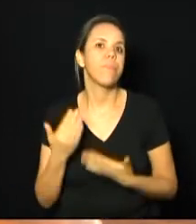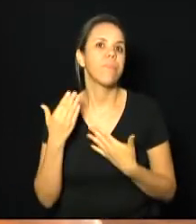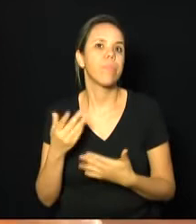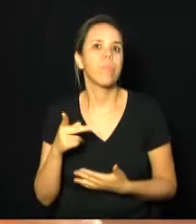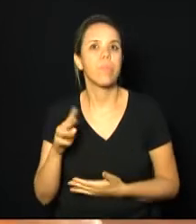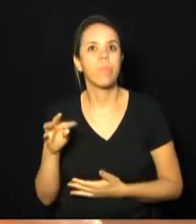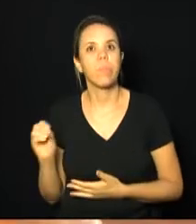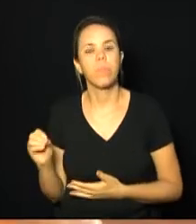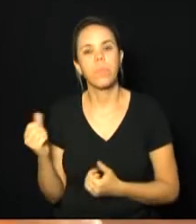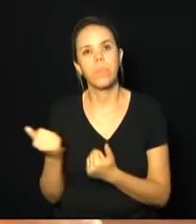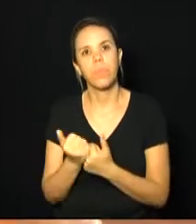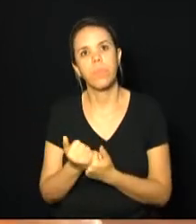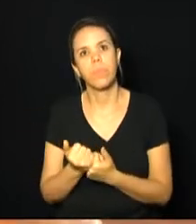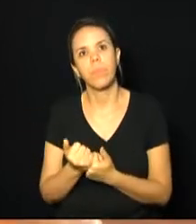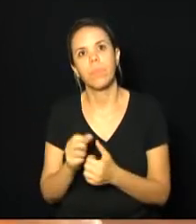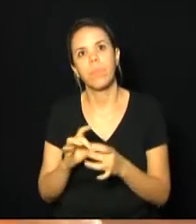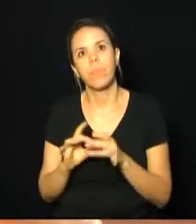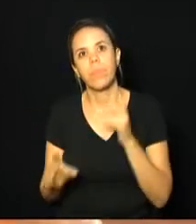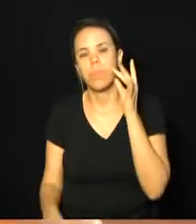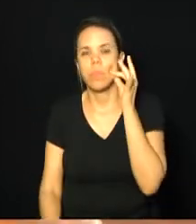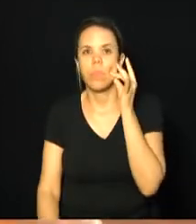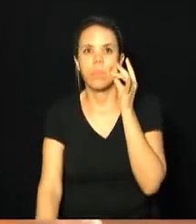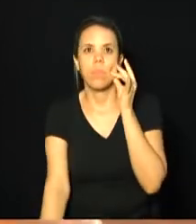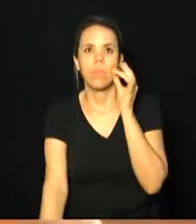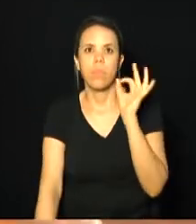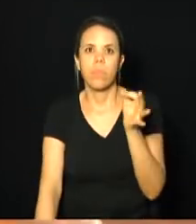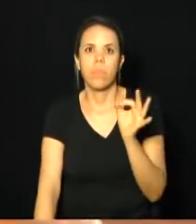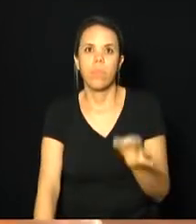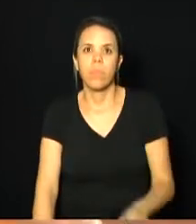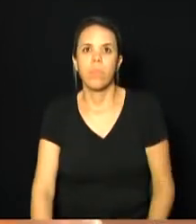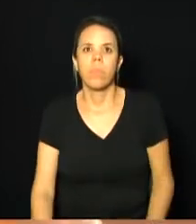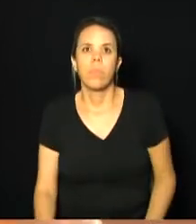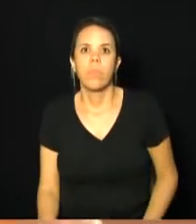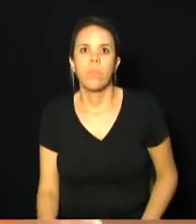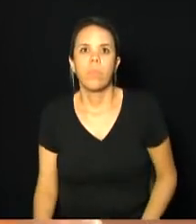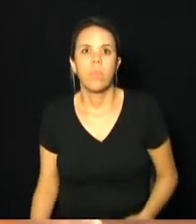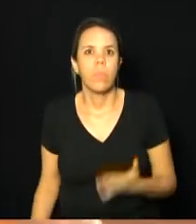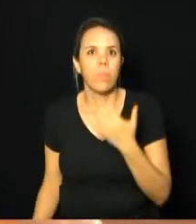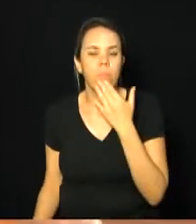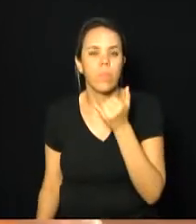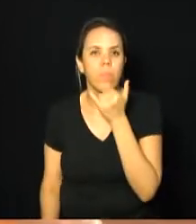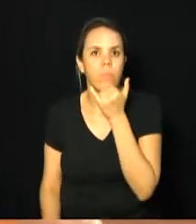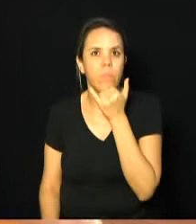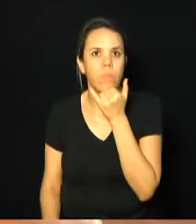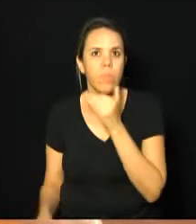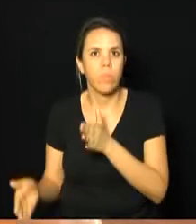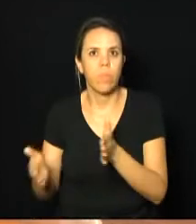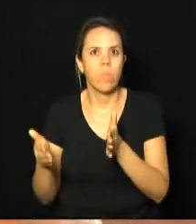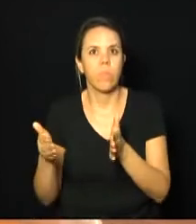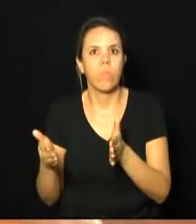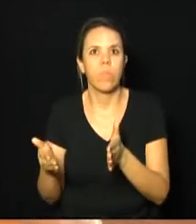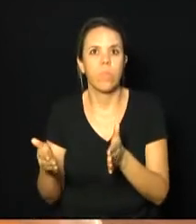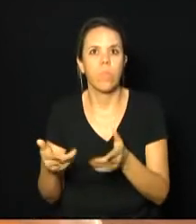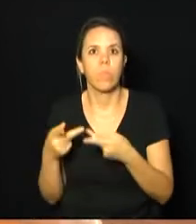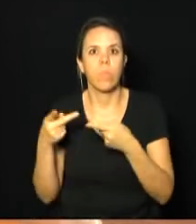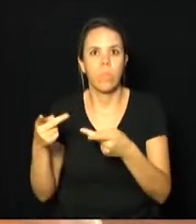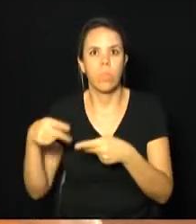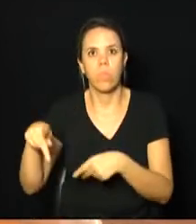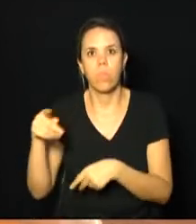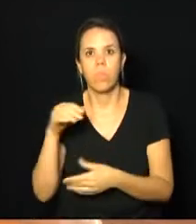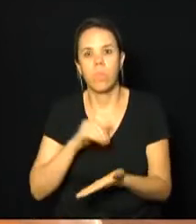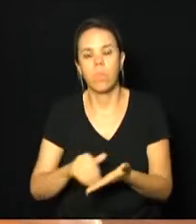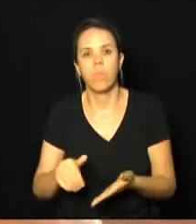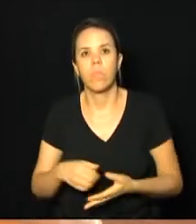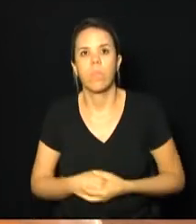Pedro pela sua presença também. Com certeza, ele pede desculpas, ele estava no caminho quando acabou sendo chamado lá no gabinete.